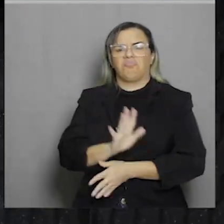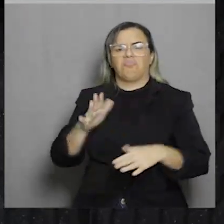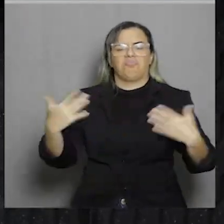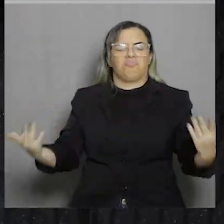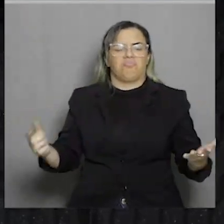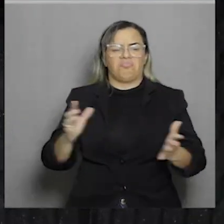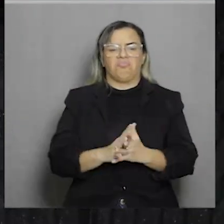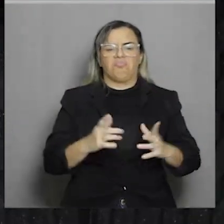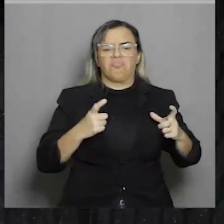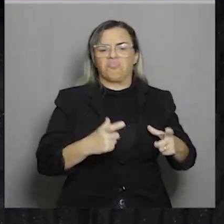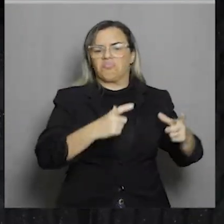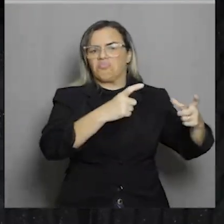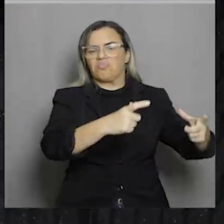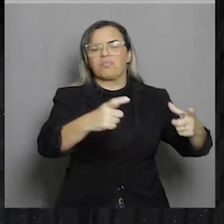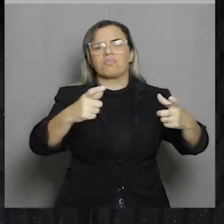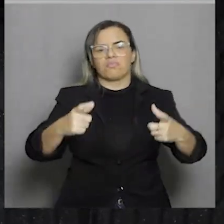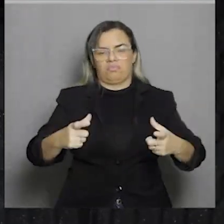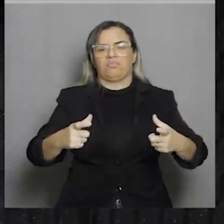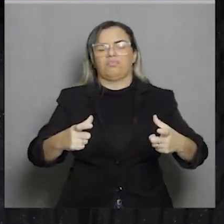determinados lugares,